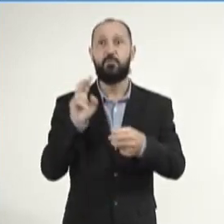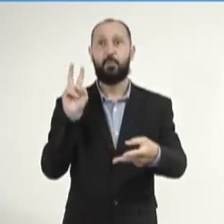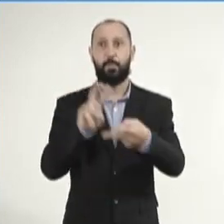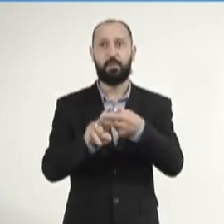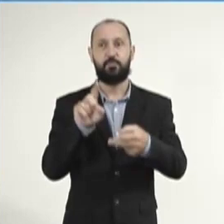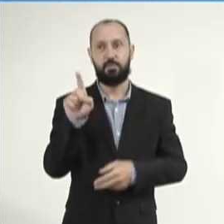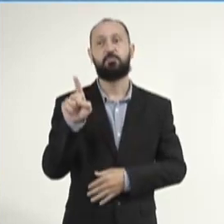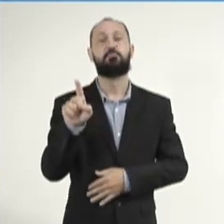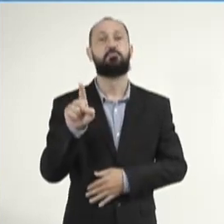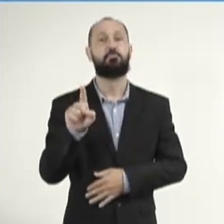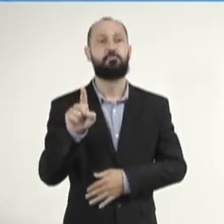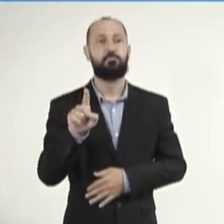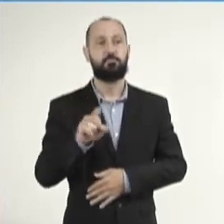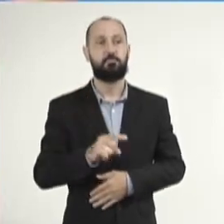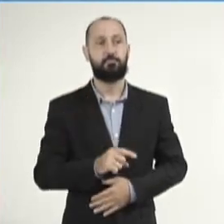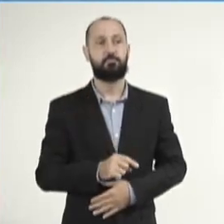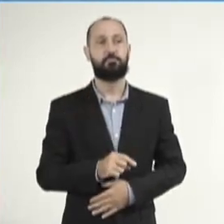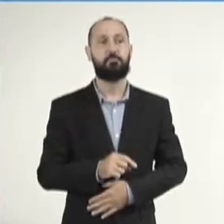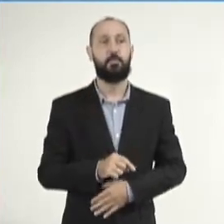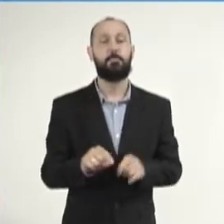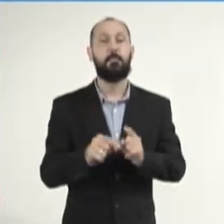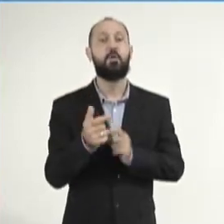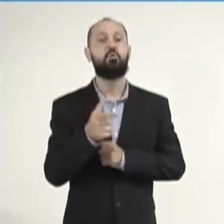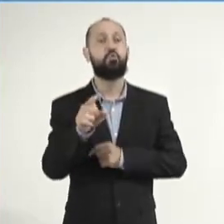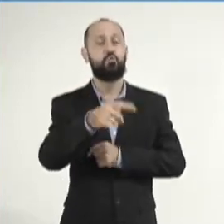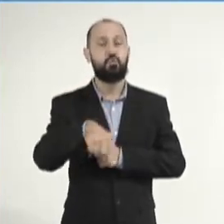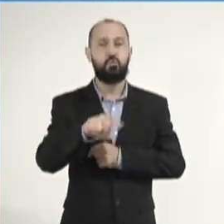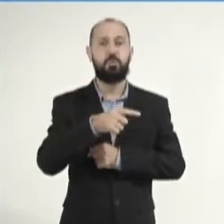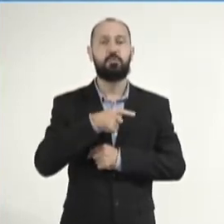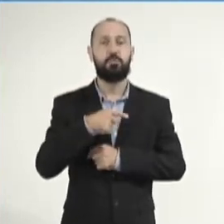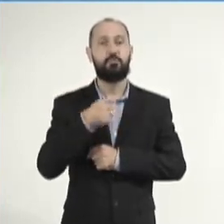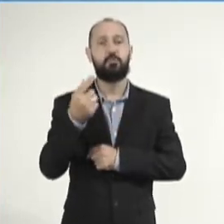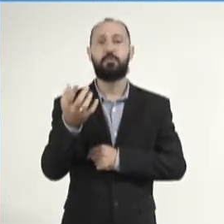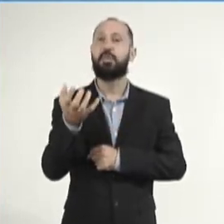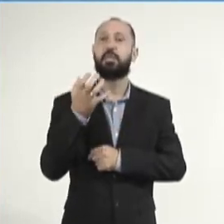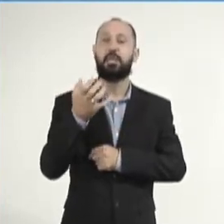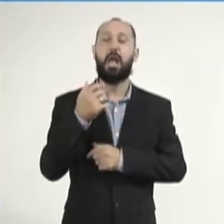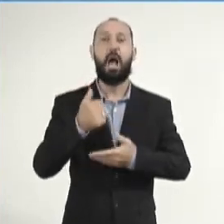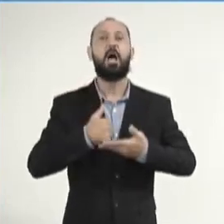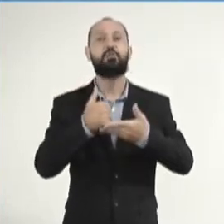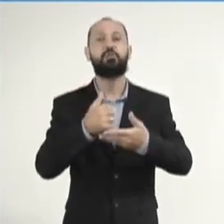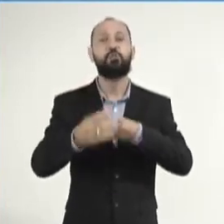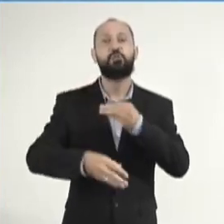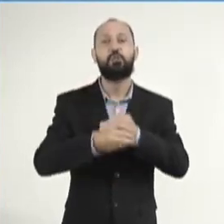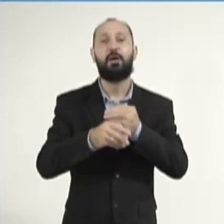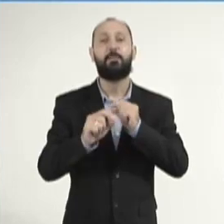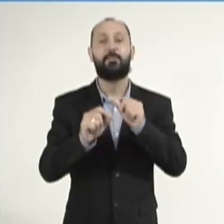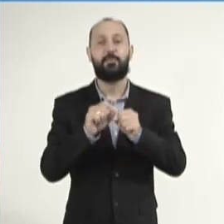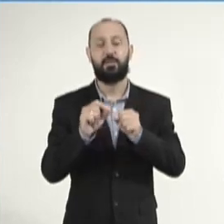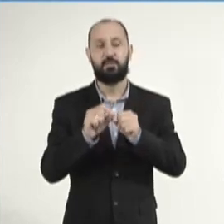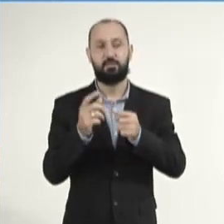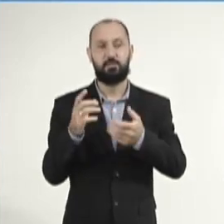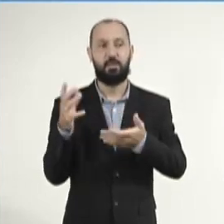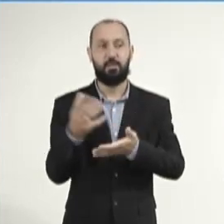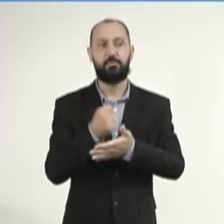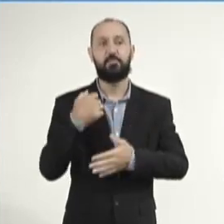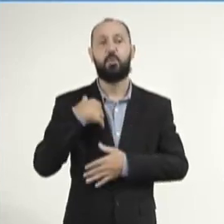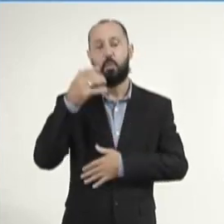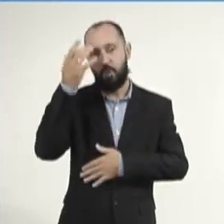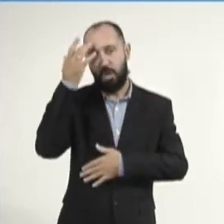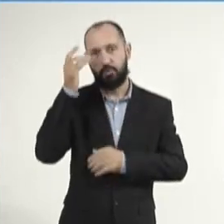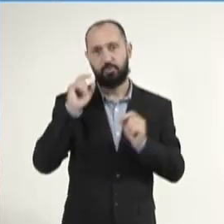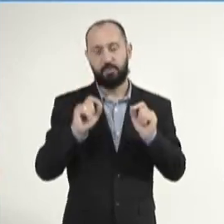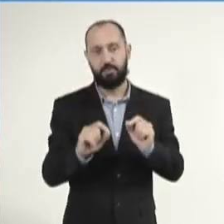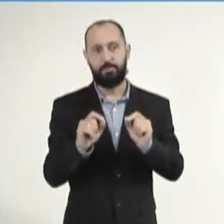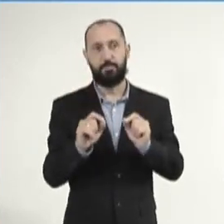prender o senhor. Mas os outros estavam lá, todos querendo contribuir, né, para dar um golpe. Então, eu